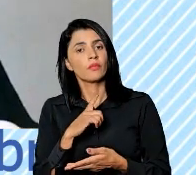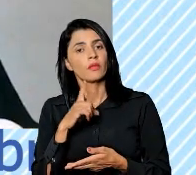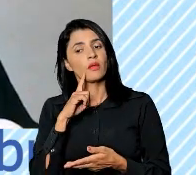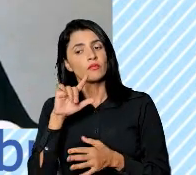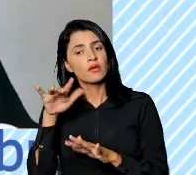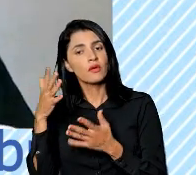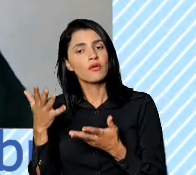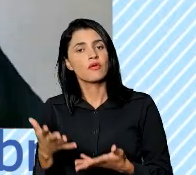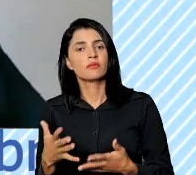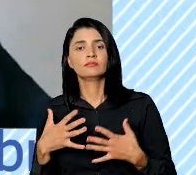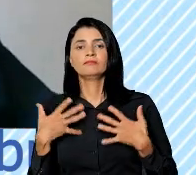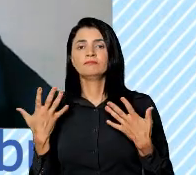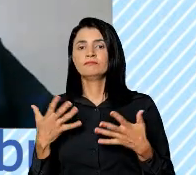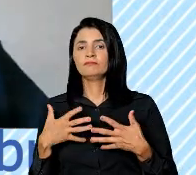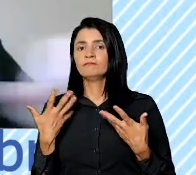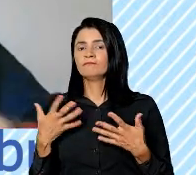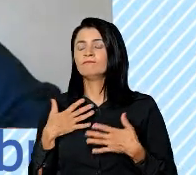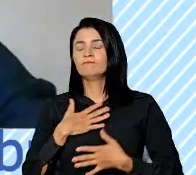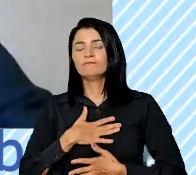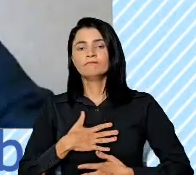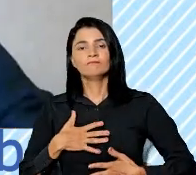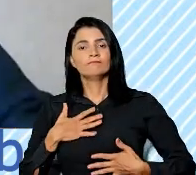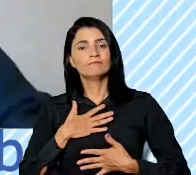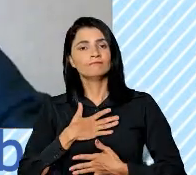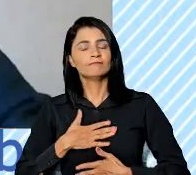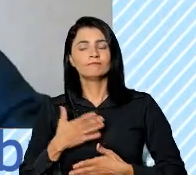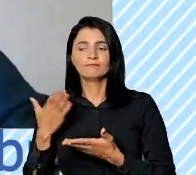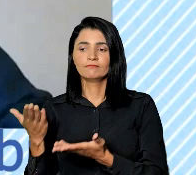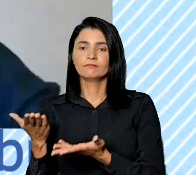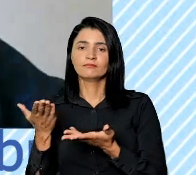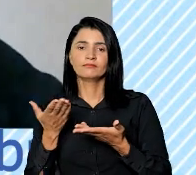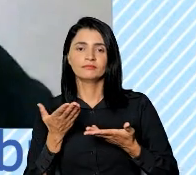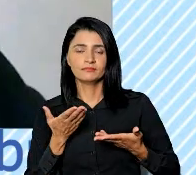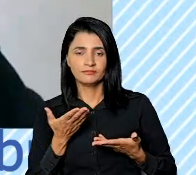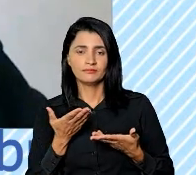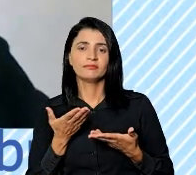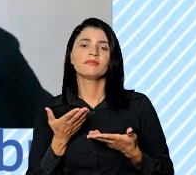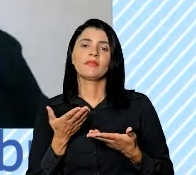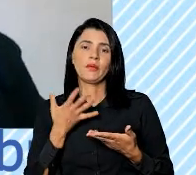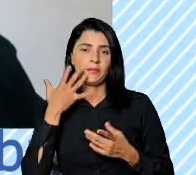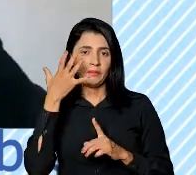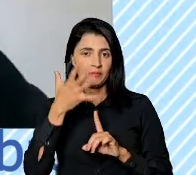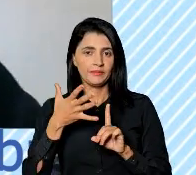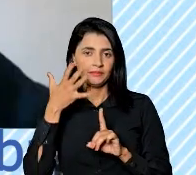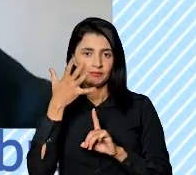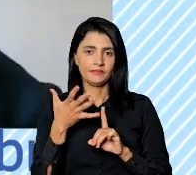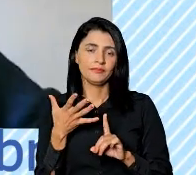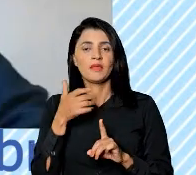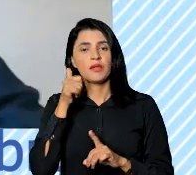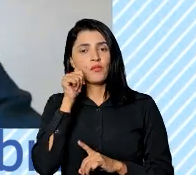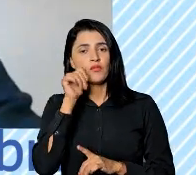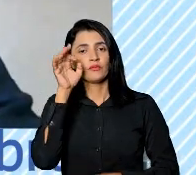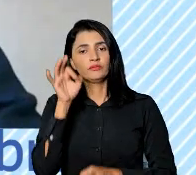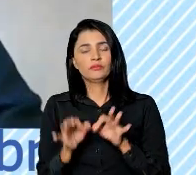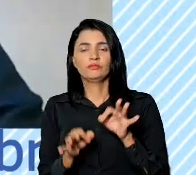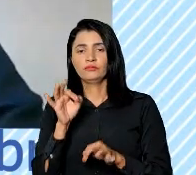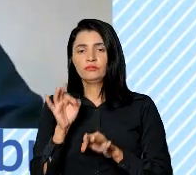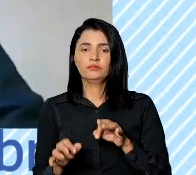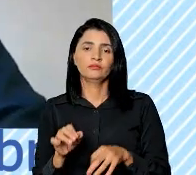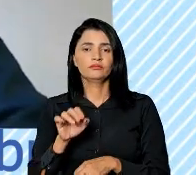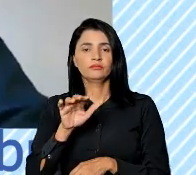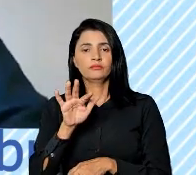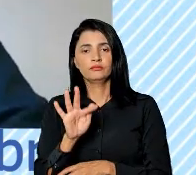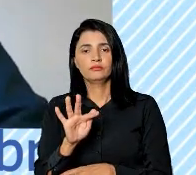a alegria, a satisfação de receber como palestrante a juíza Flávia da Costa Viana,